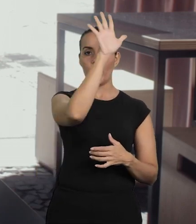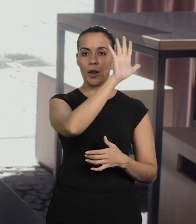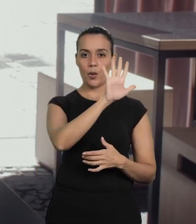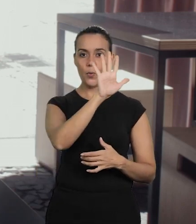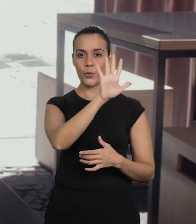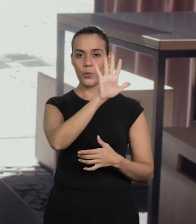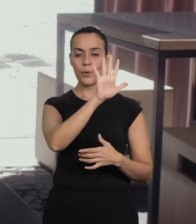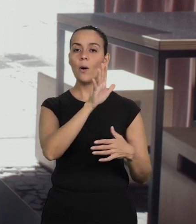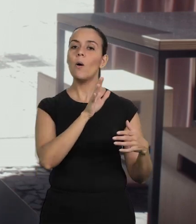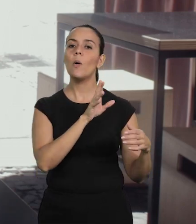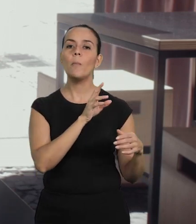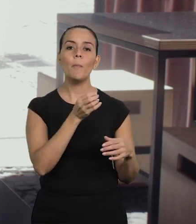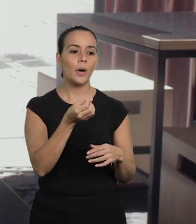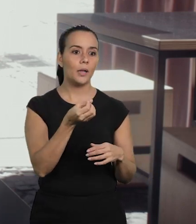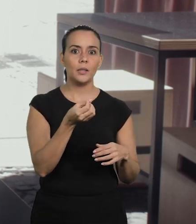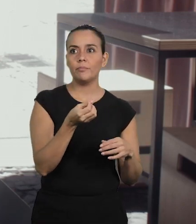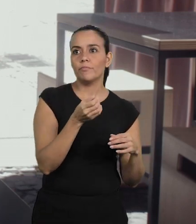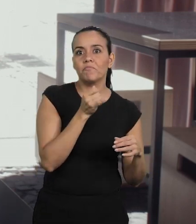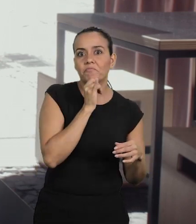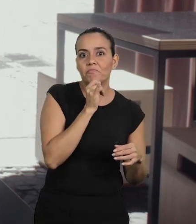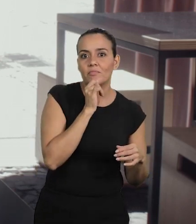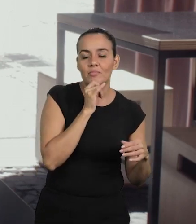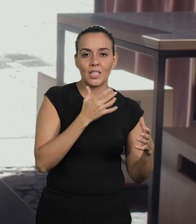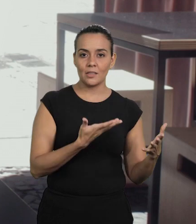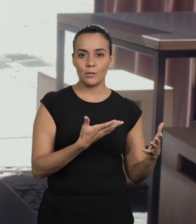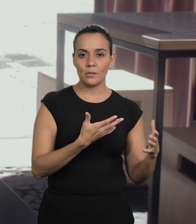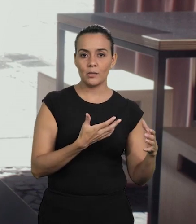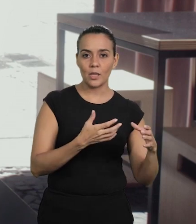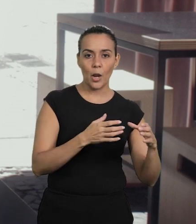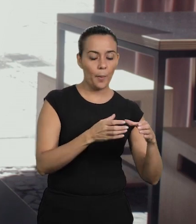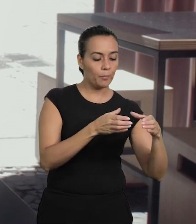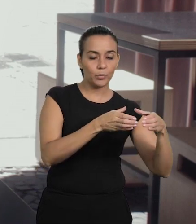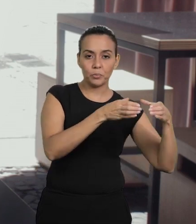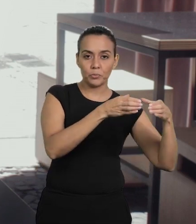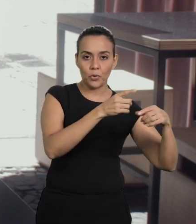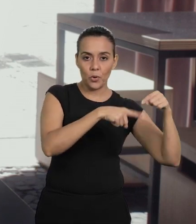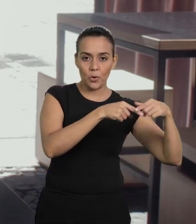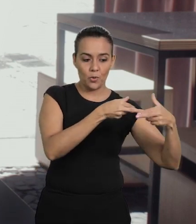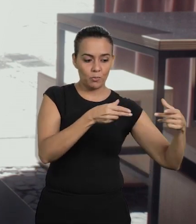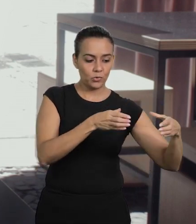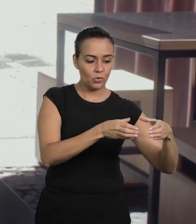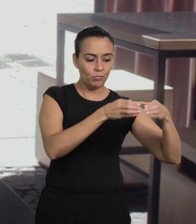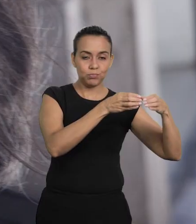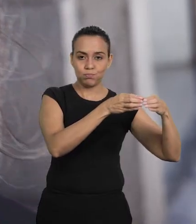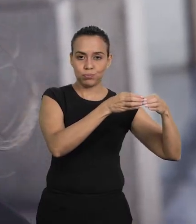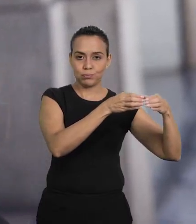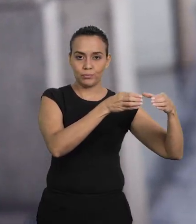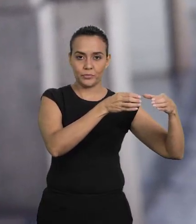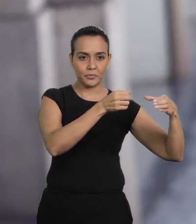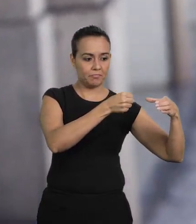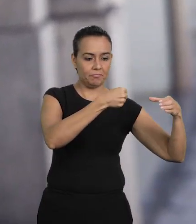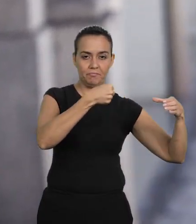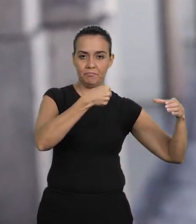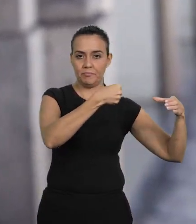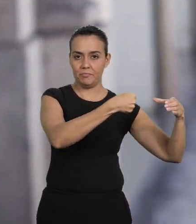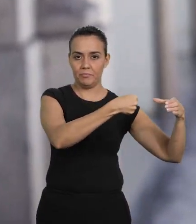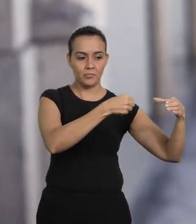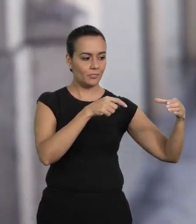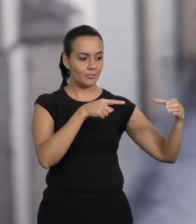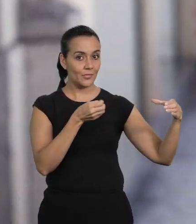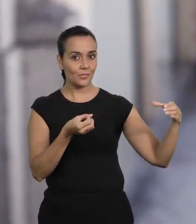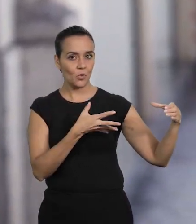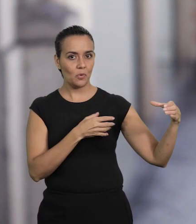formato de um eletrodoméstico que dura para sempre, né? Nos Estados Unidos eles vão por outro caminho, né? Então a